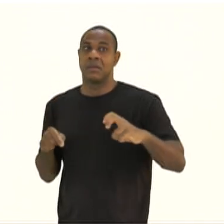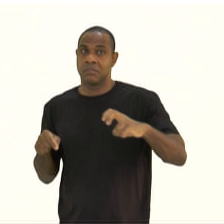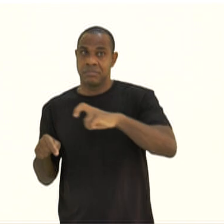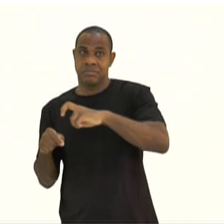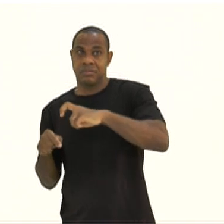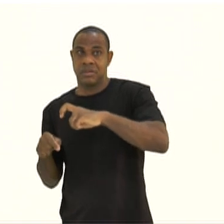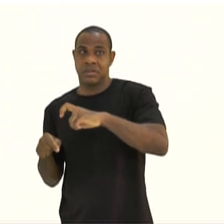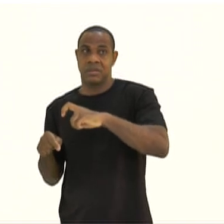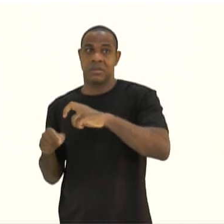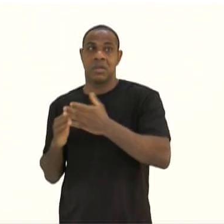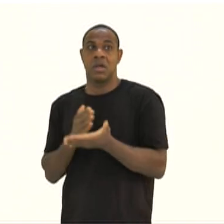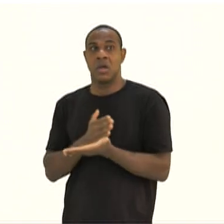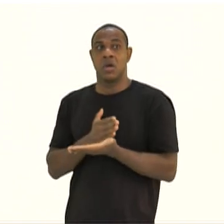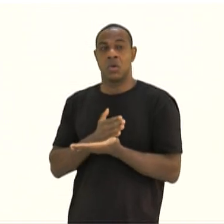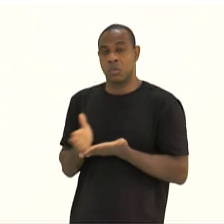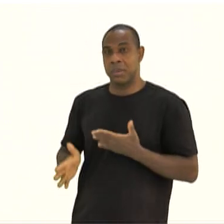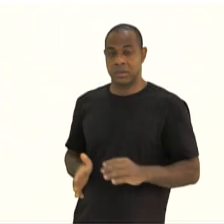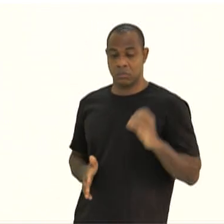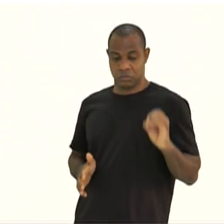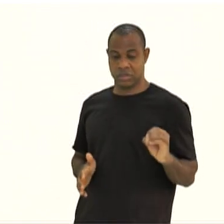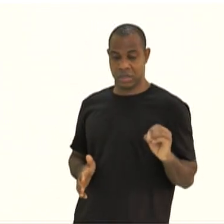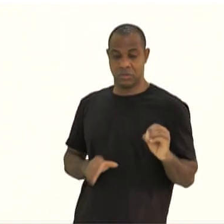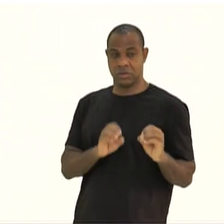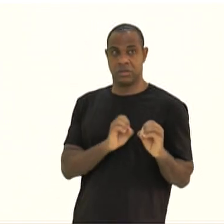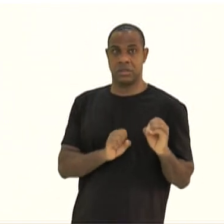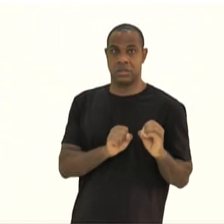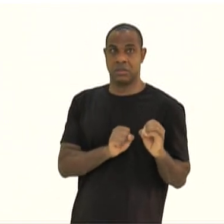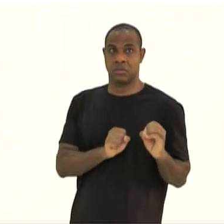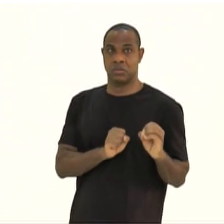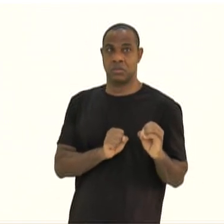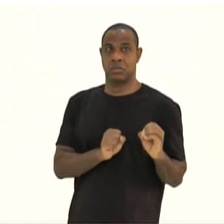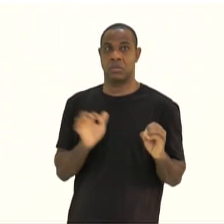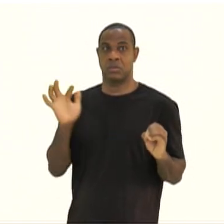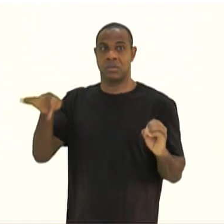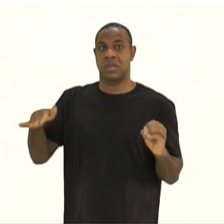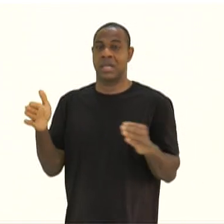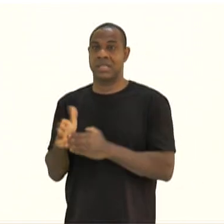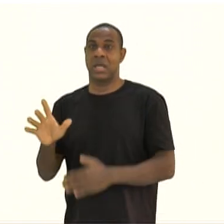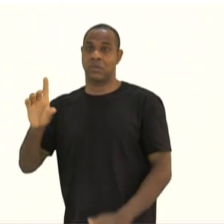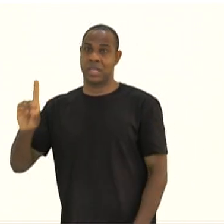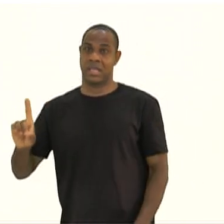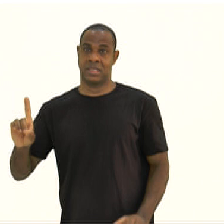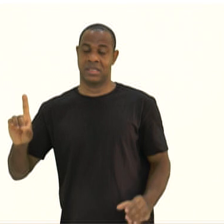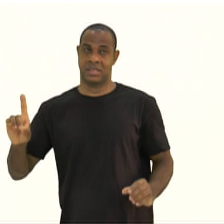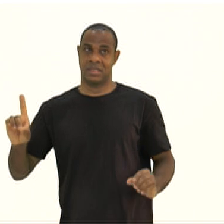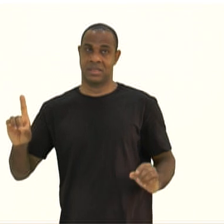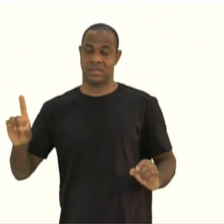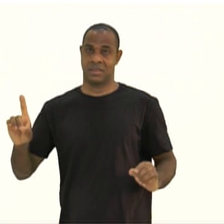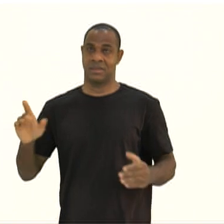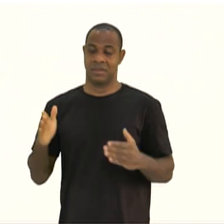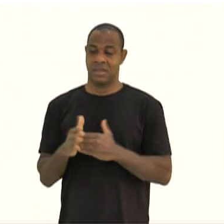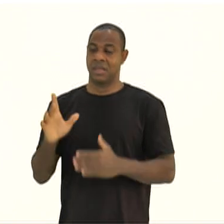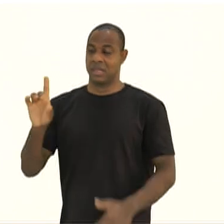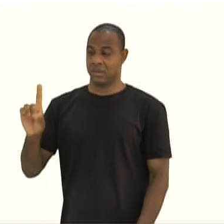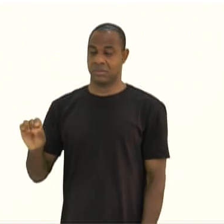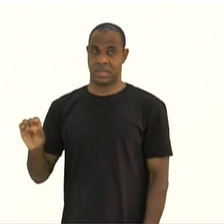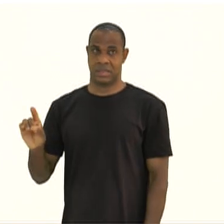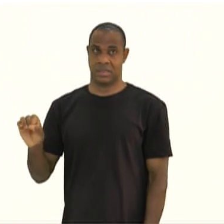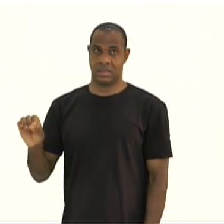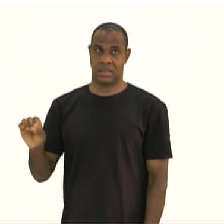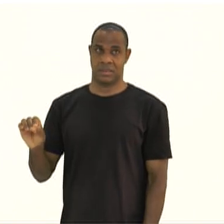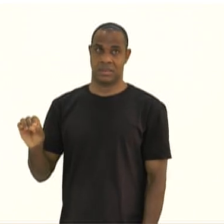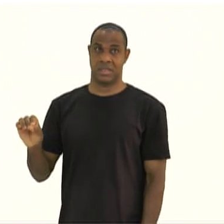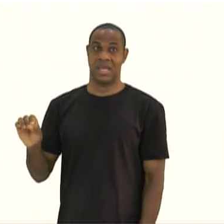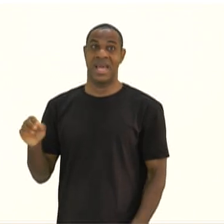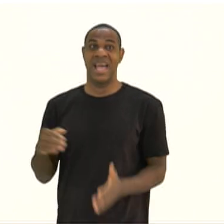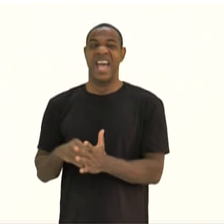Então, ela começa no instante 0 segundos e vai até o 10, né? Que o problema falou ali para nós que em